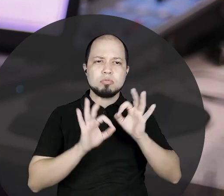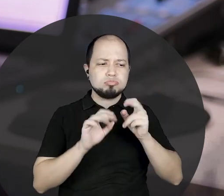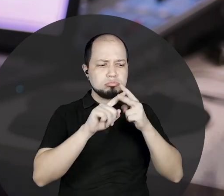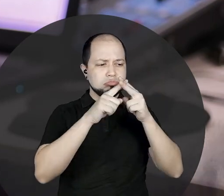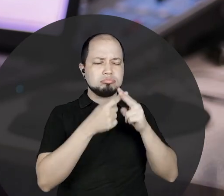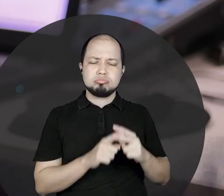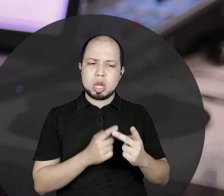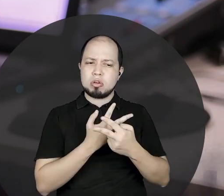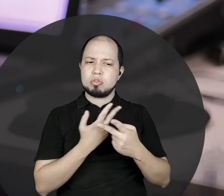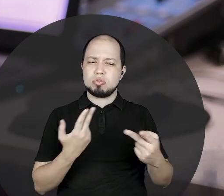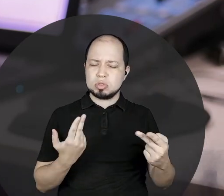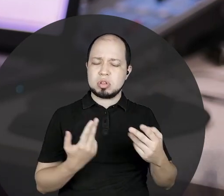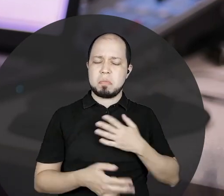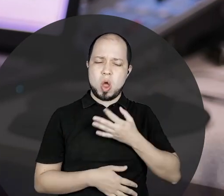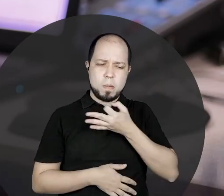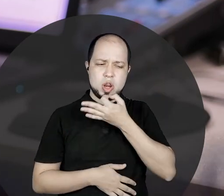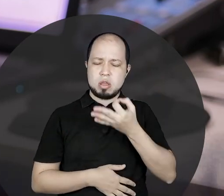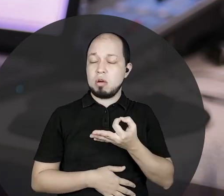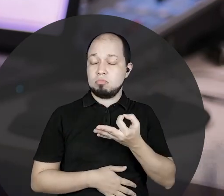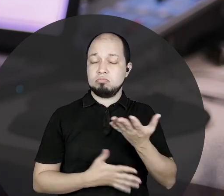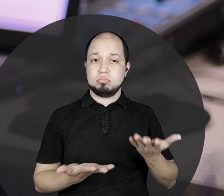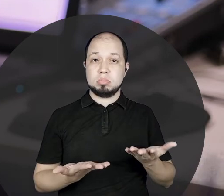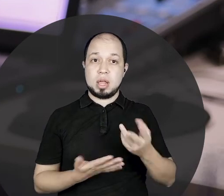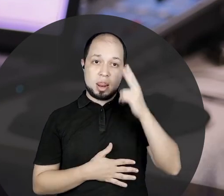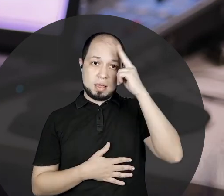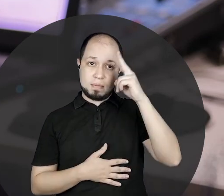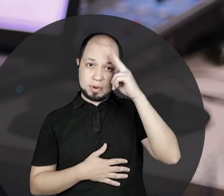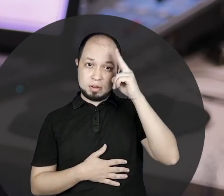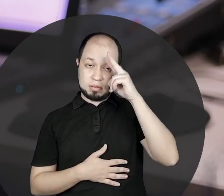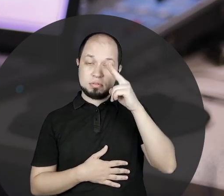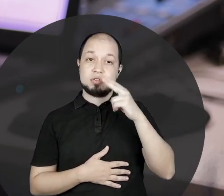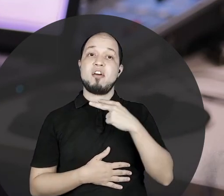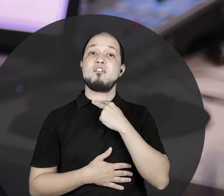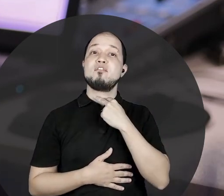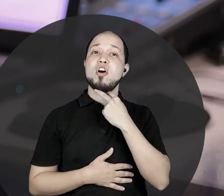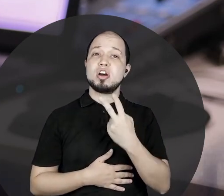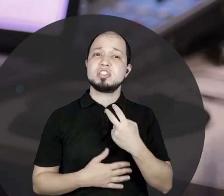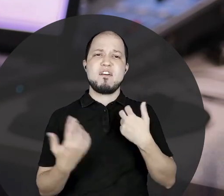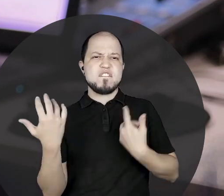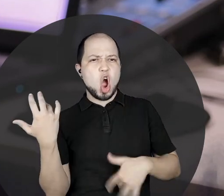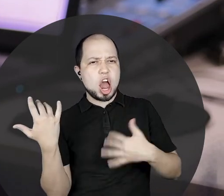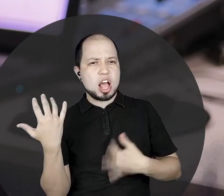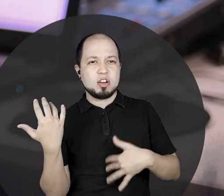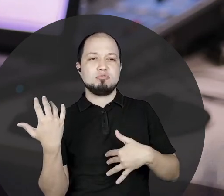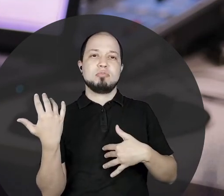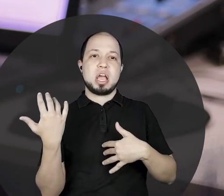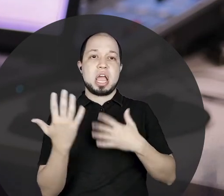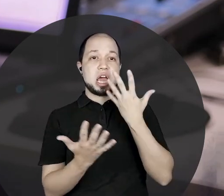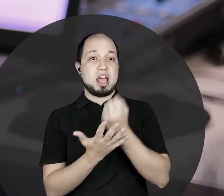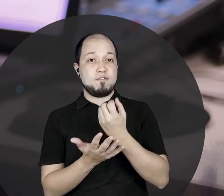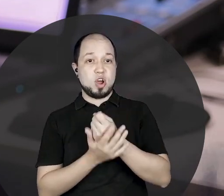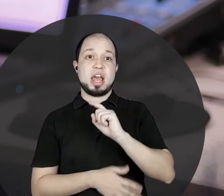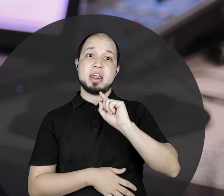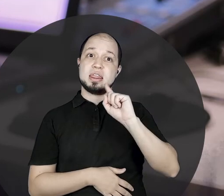e consertei o que eu achava que tinha que consertar. Recapitulando, a gente veio aqui com a voz e violão, gravou uma guia sem